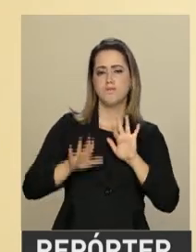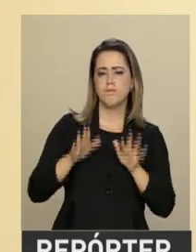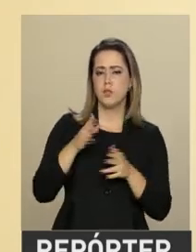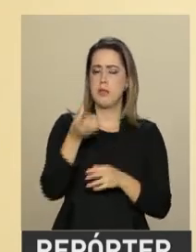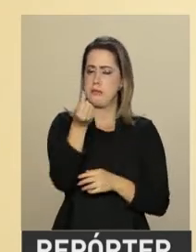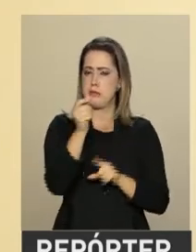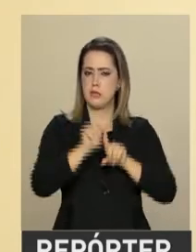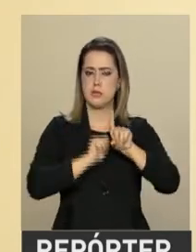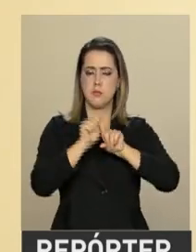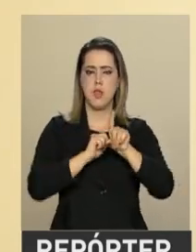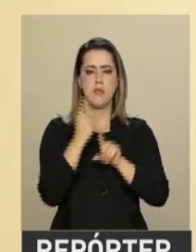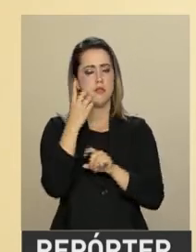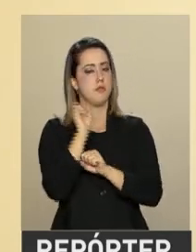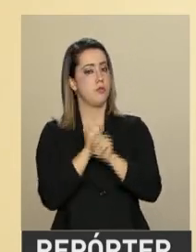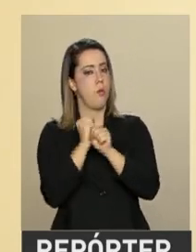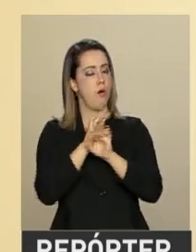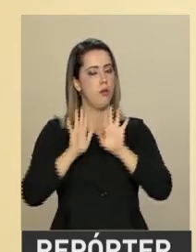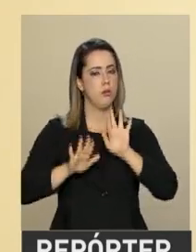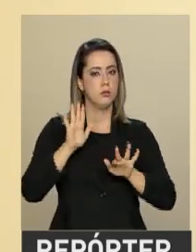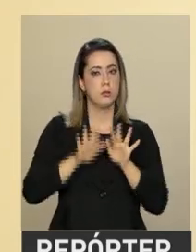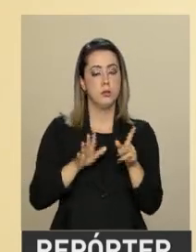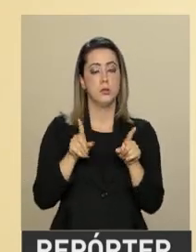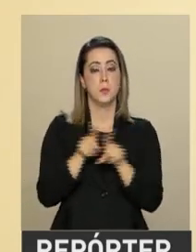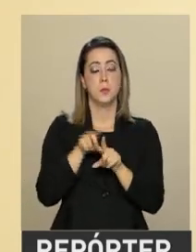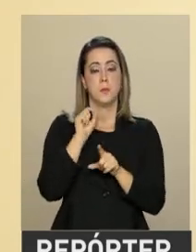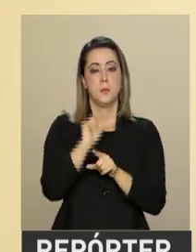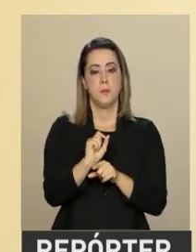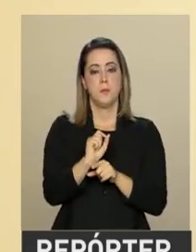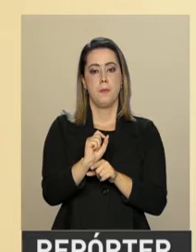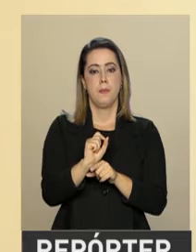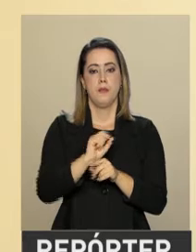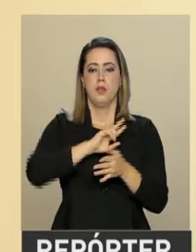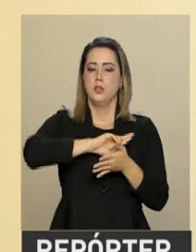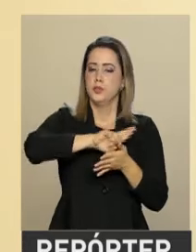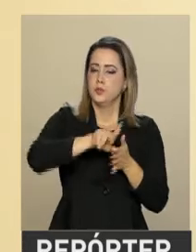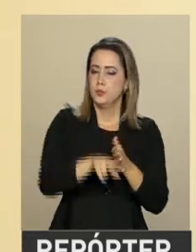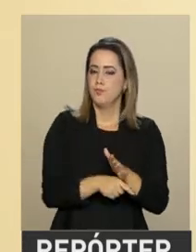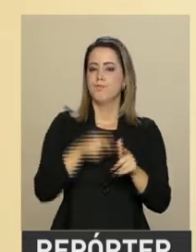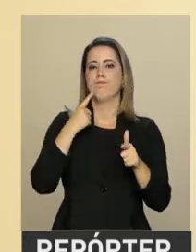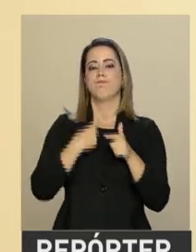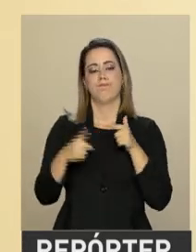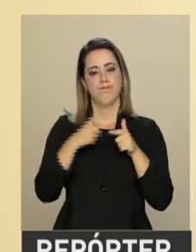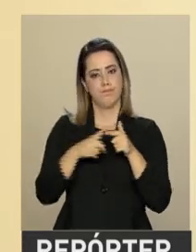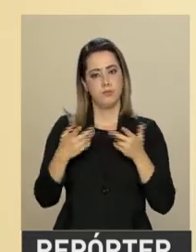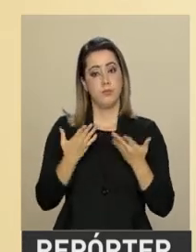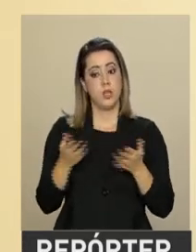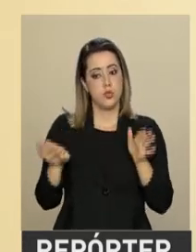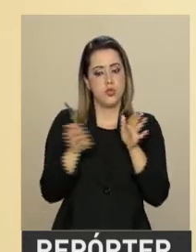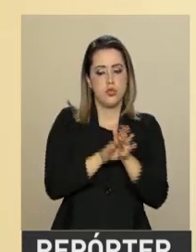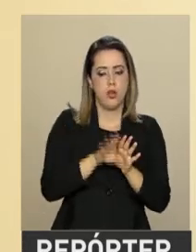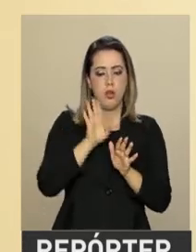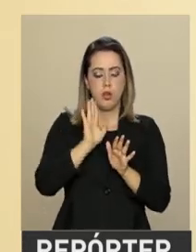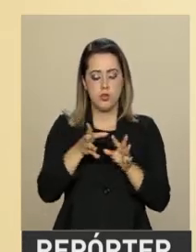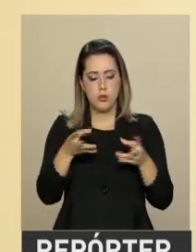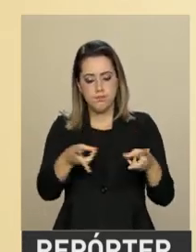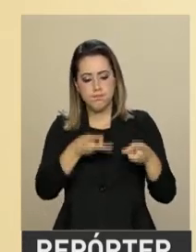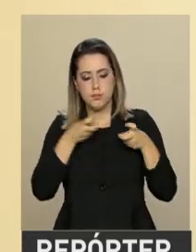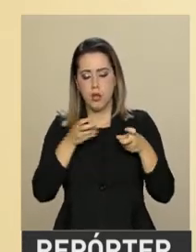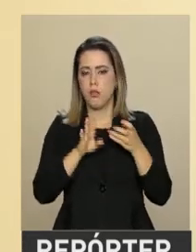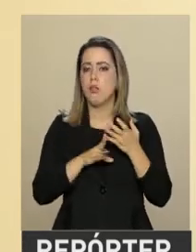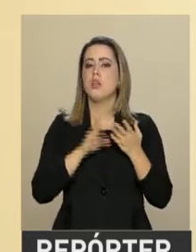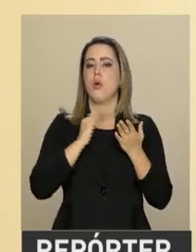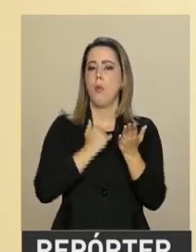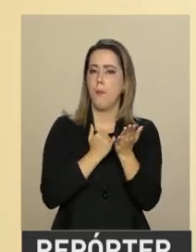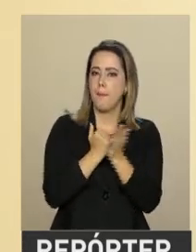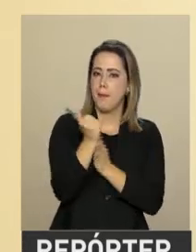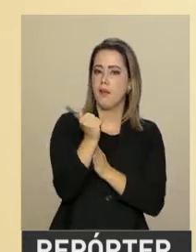de 6 meses a 1 ano de idade, né, por uma série de questões. E logo que elas chegam, elas são colocadas numa